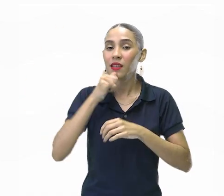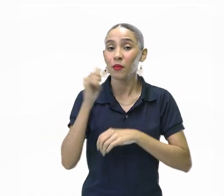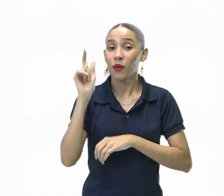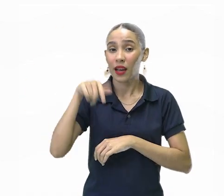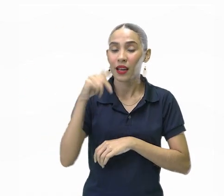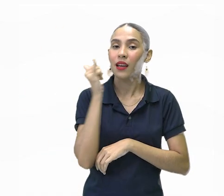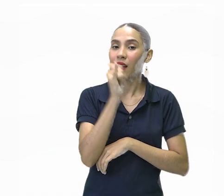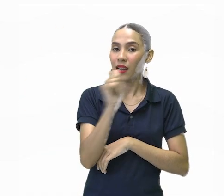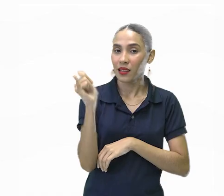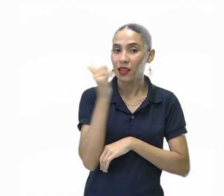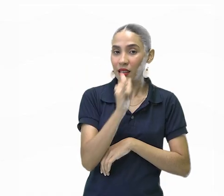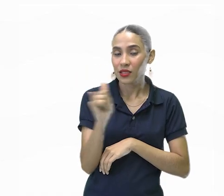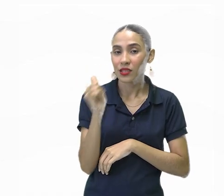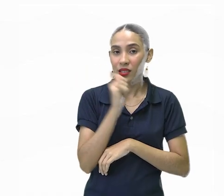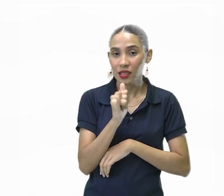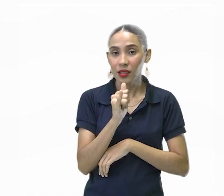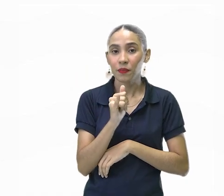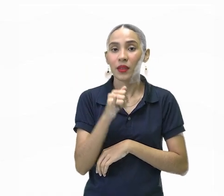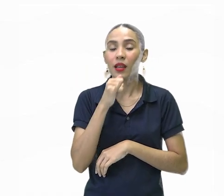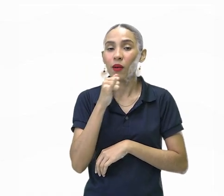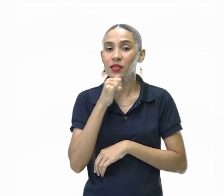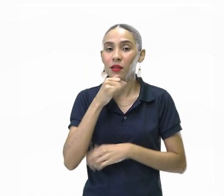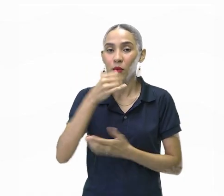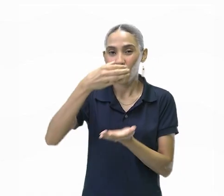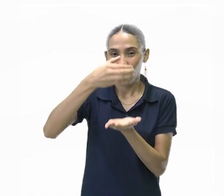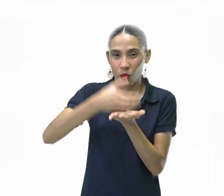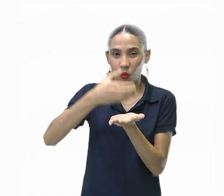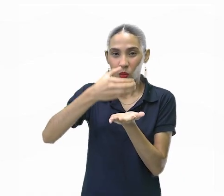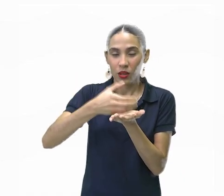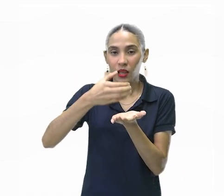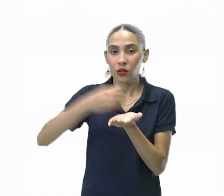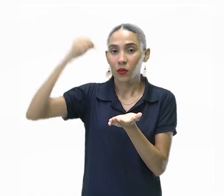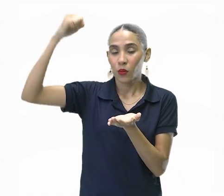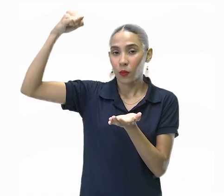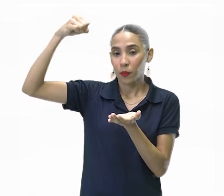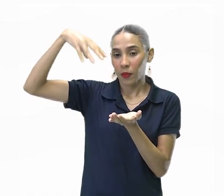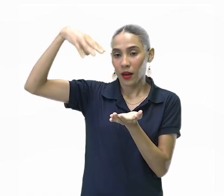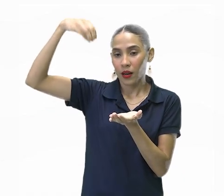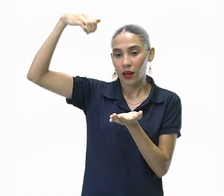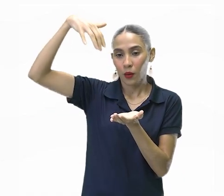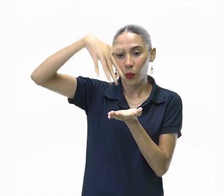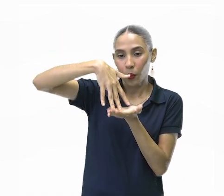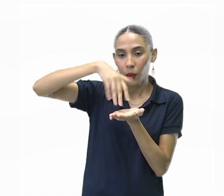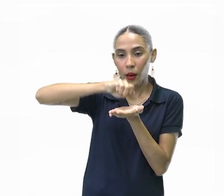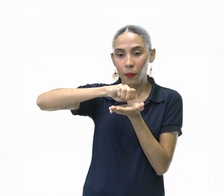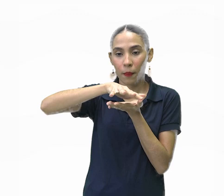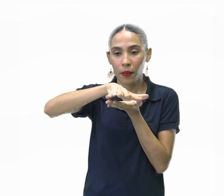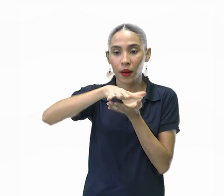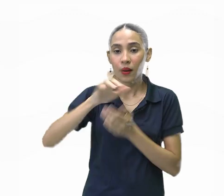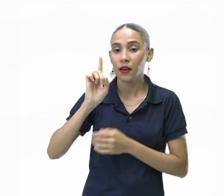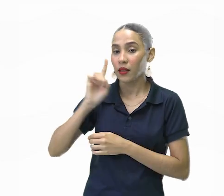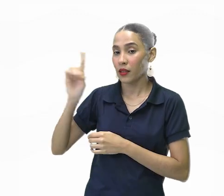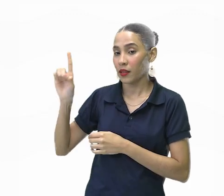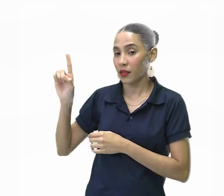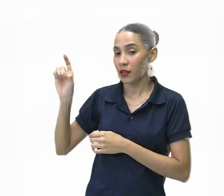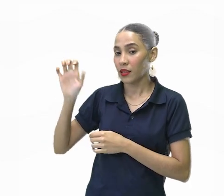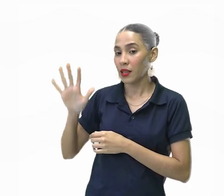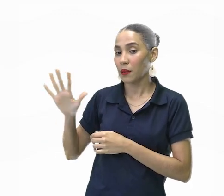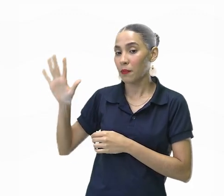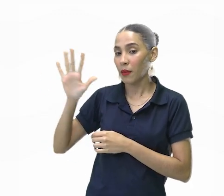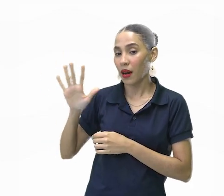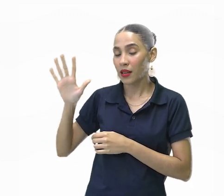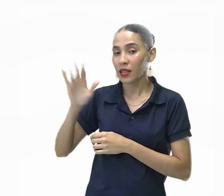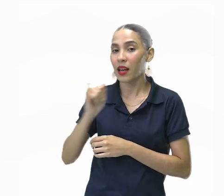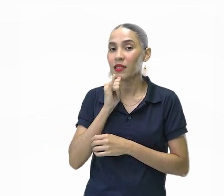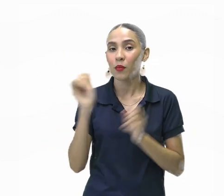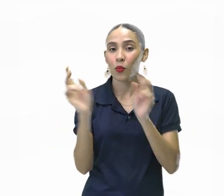quê? A eletromagnética. Quando essa atravessa meios ópticos diferentes, como você percebe aí.